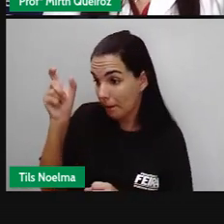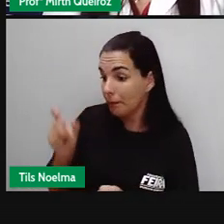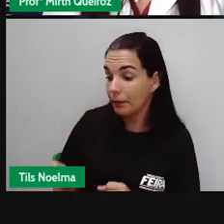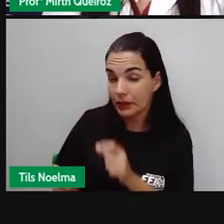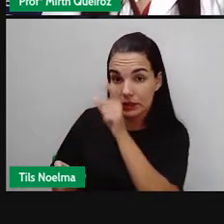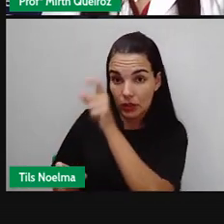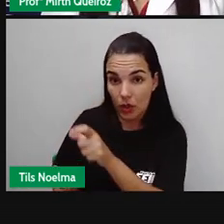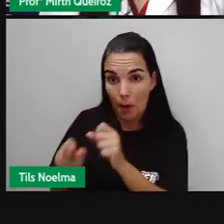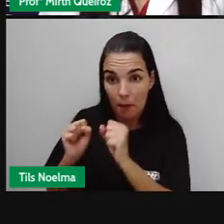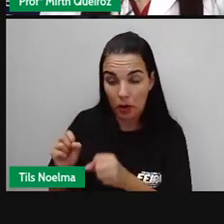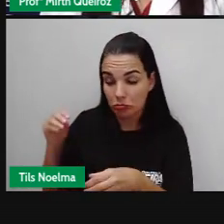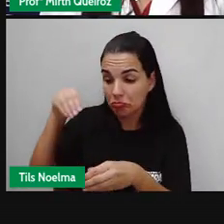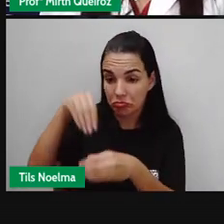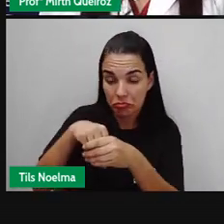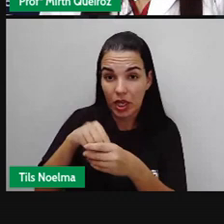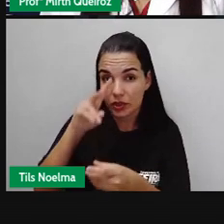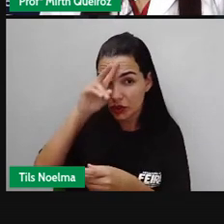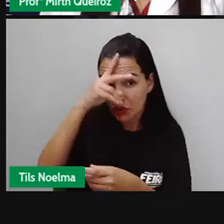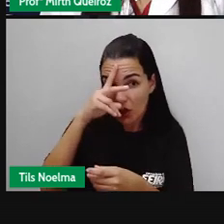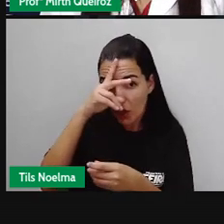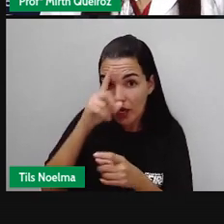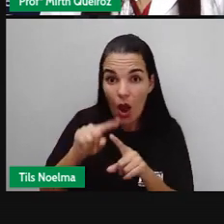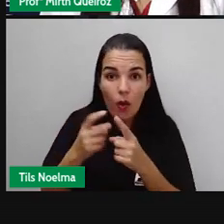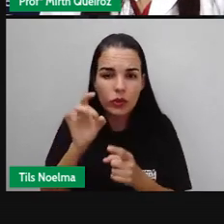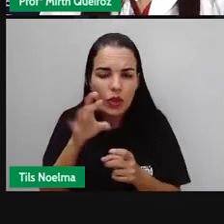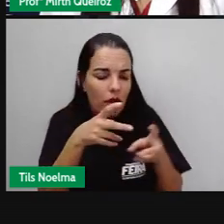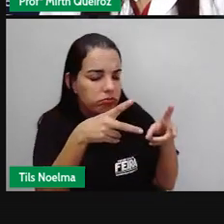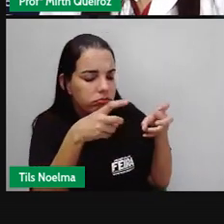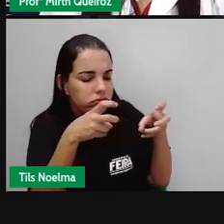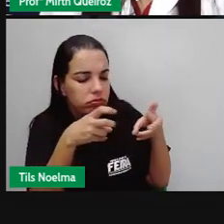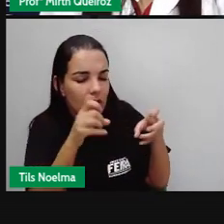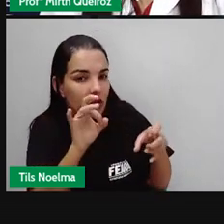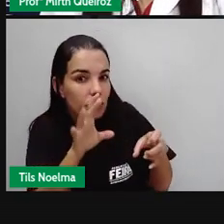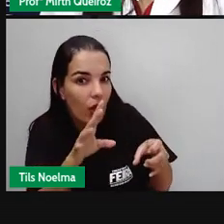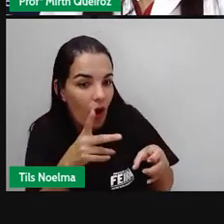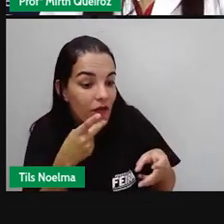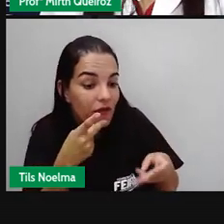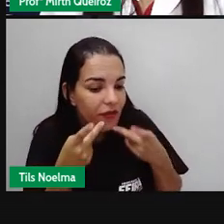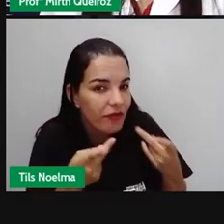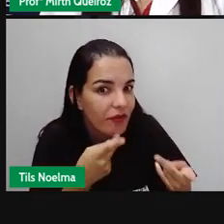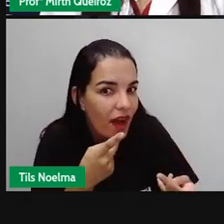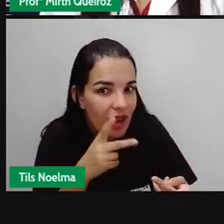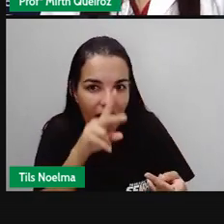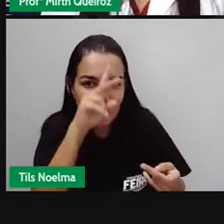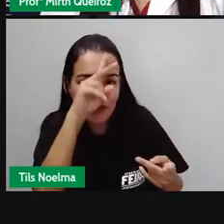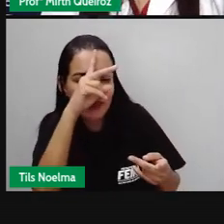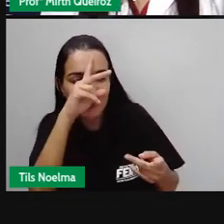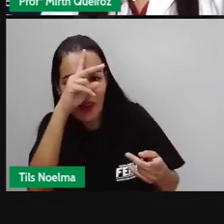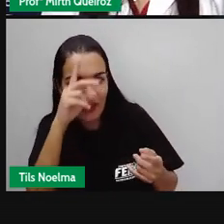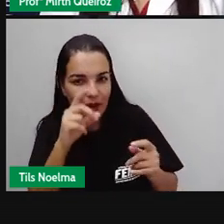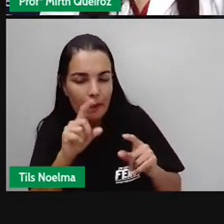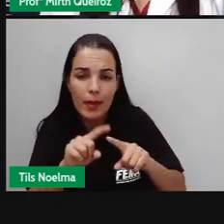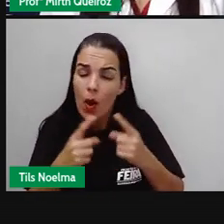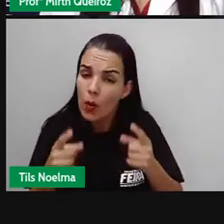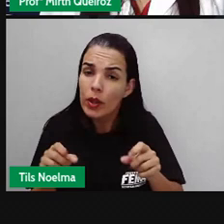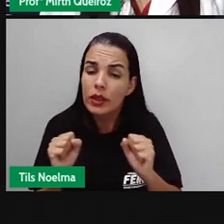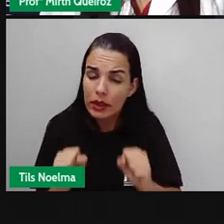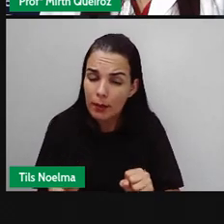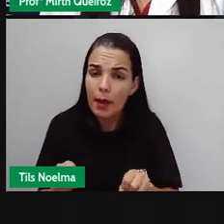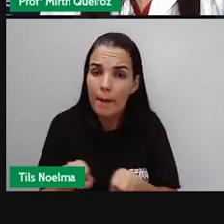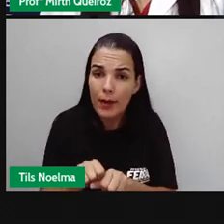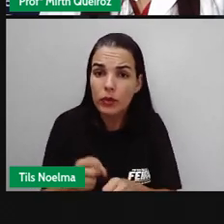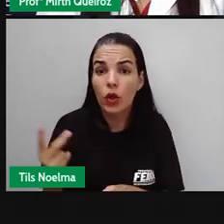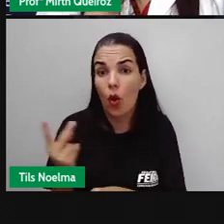personagem, participar da história, ou pode ser um narrador observador, onde ele apenas conta a história. Ou ainda pode ser um